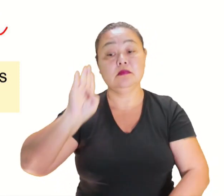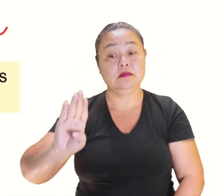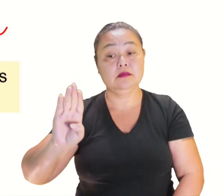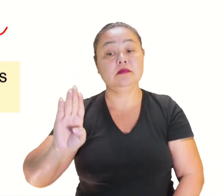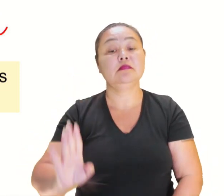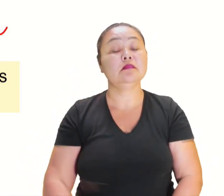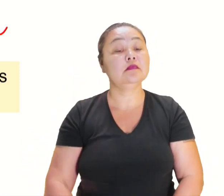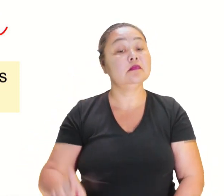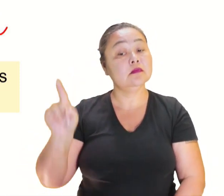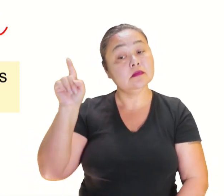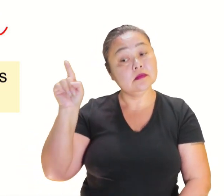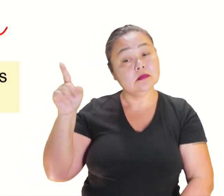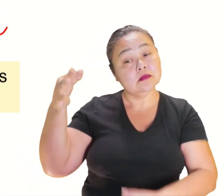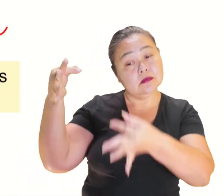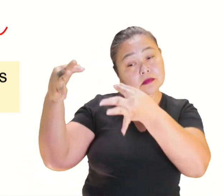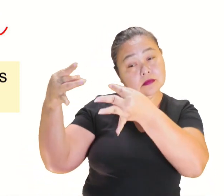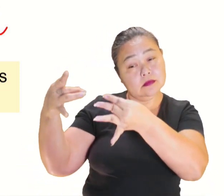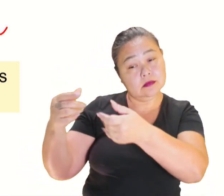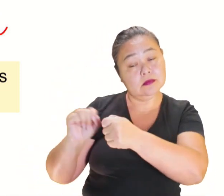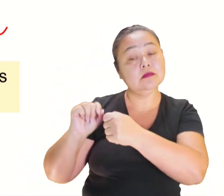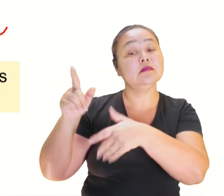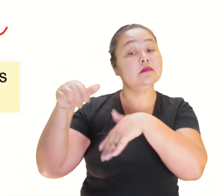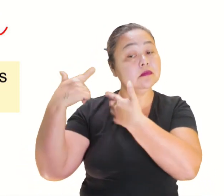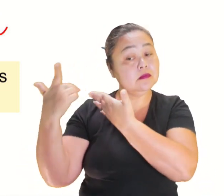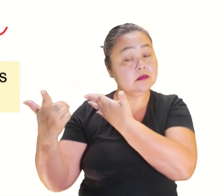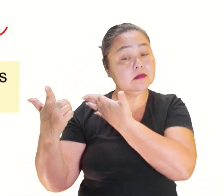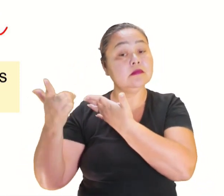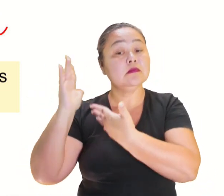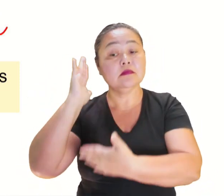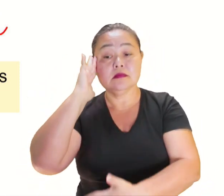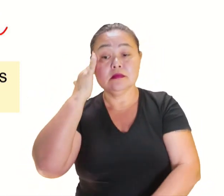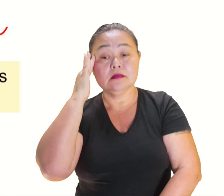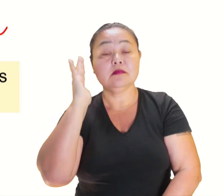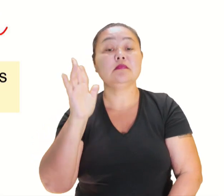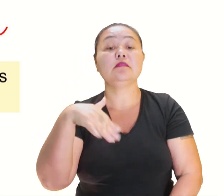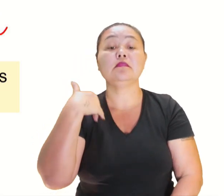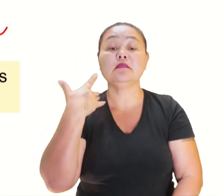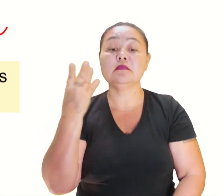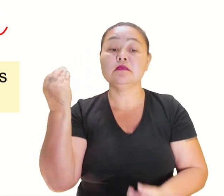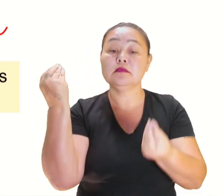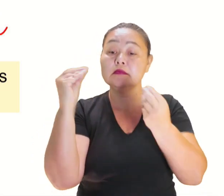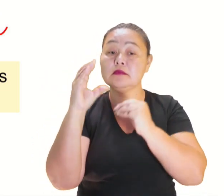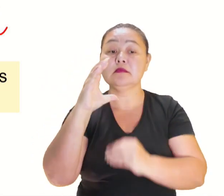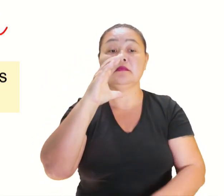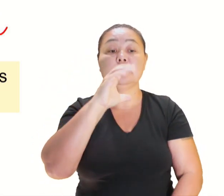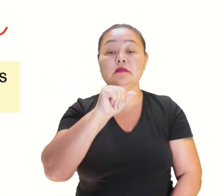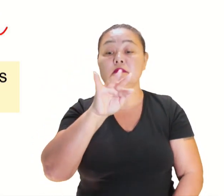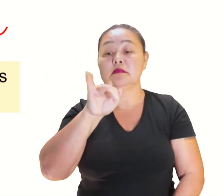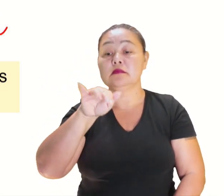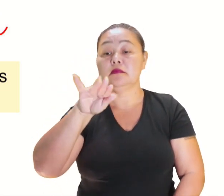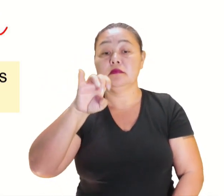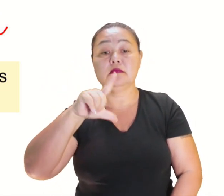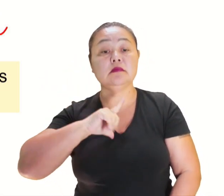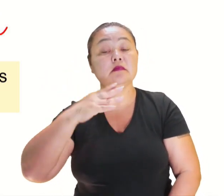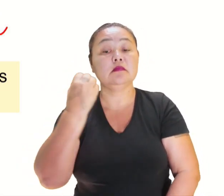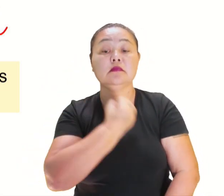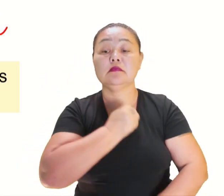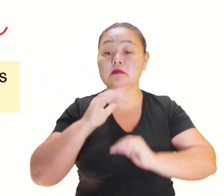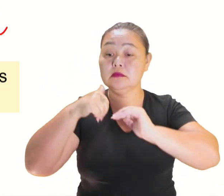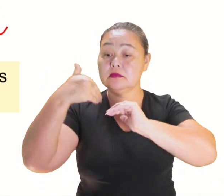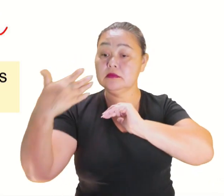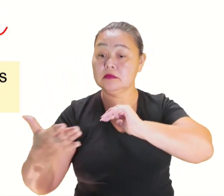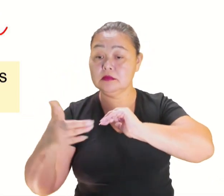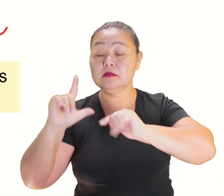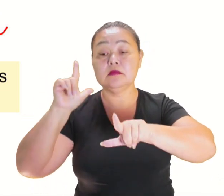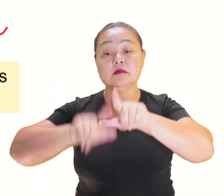vezes B. Então, esses detalhes fazem muita diferença, vocês já vão entendendo. Os coeficientes são esses números na frente das